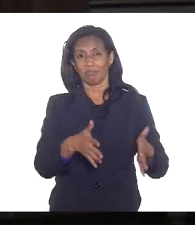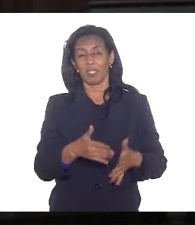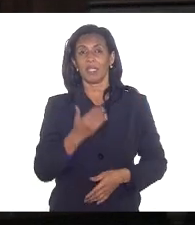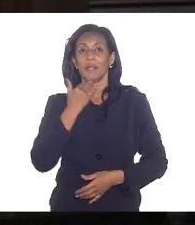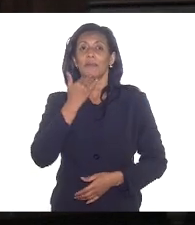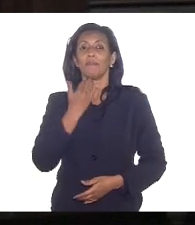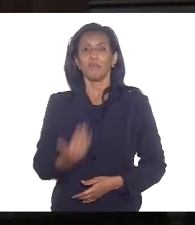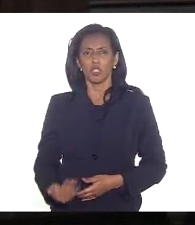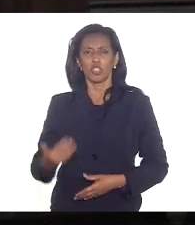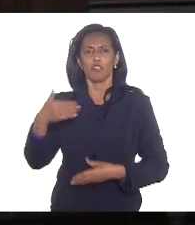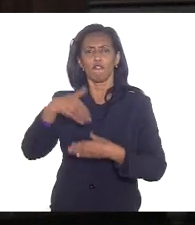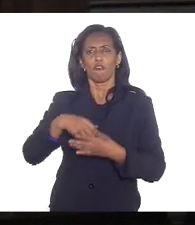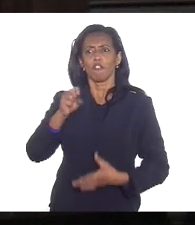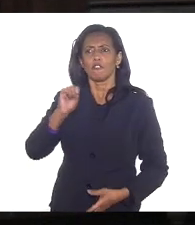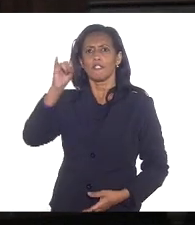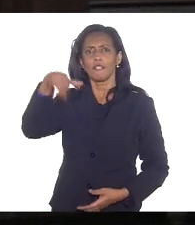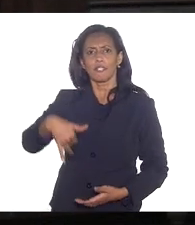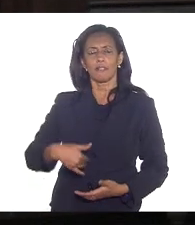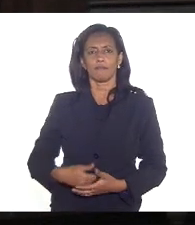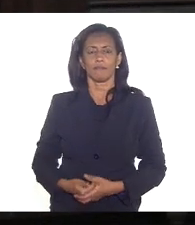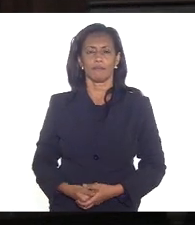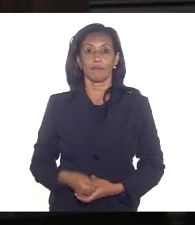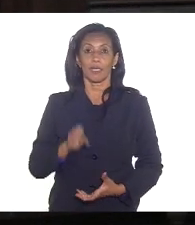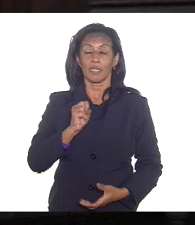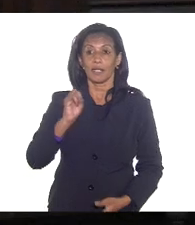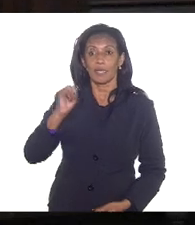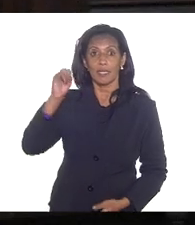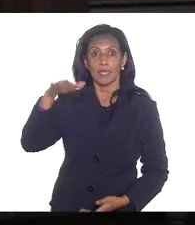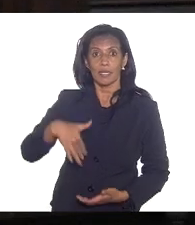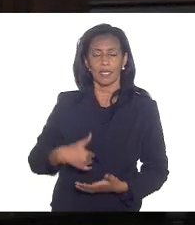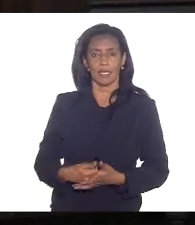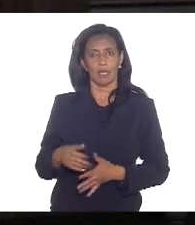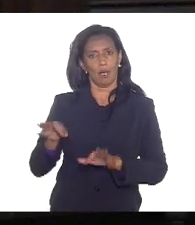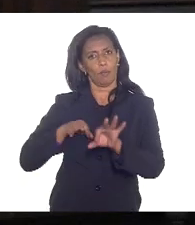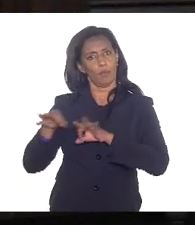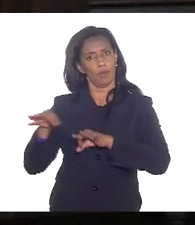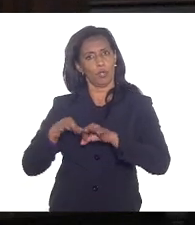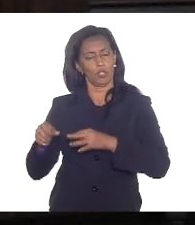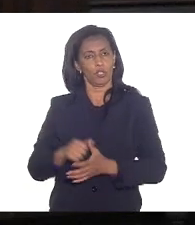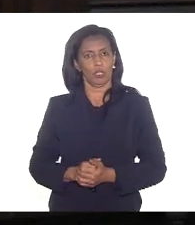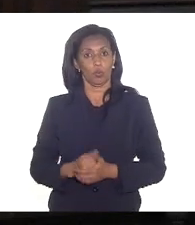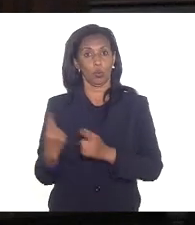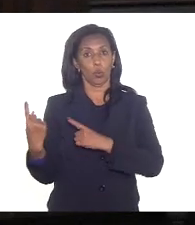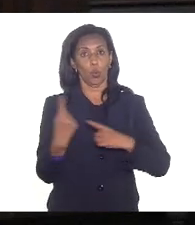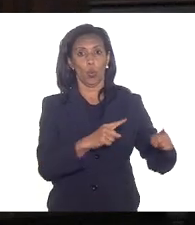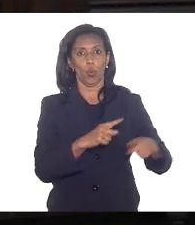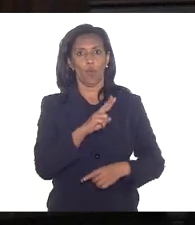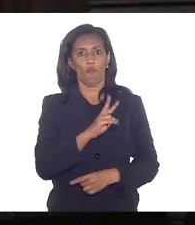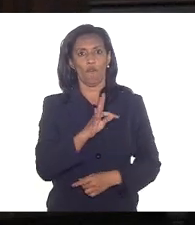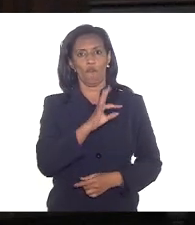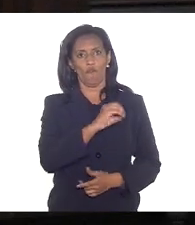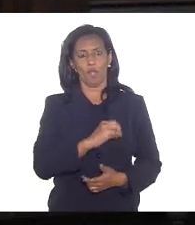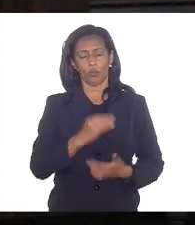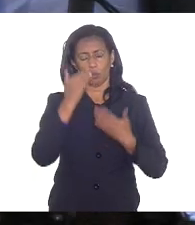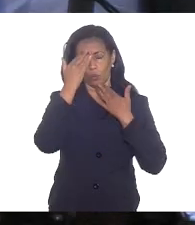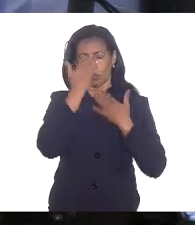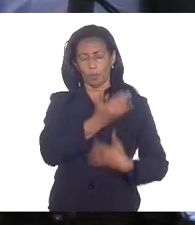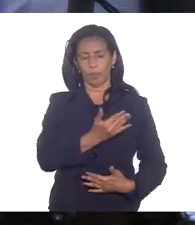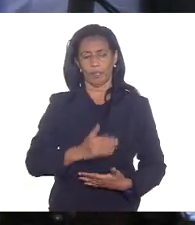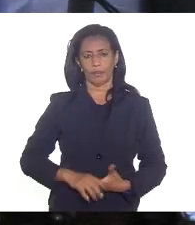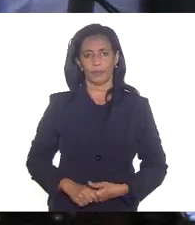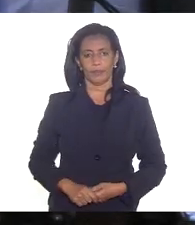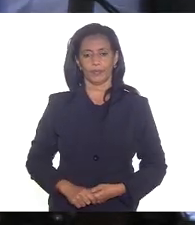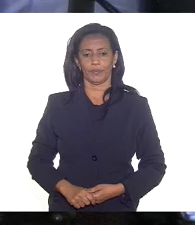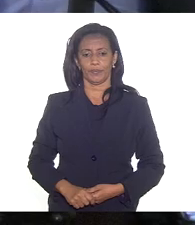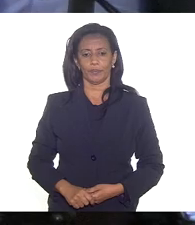pedindo voto sim sim ao projeto e contra o vento Obrigado Ok